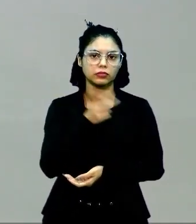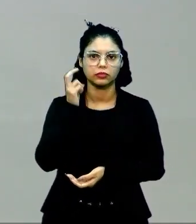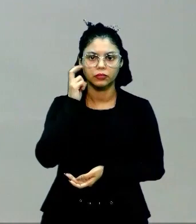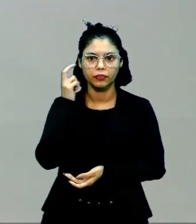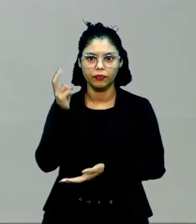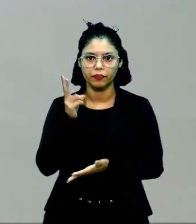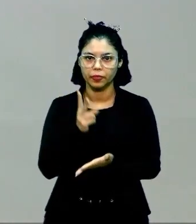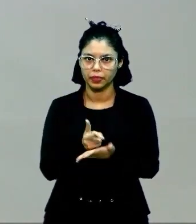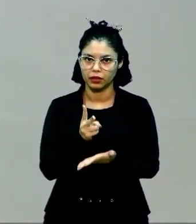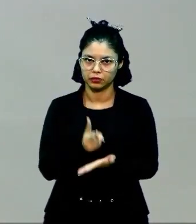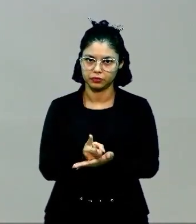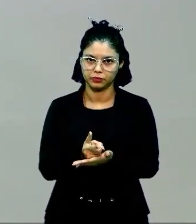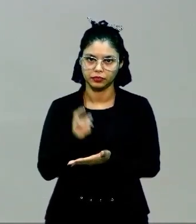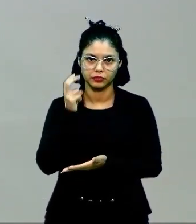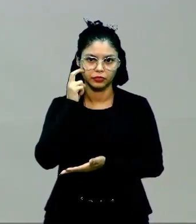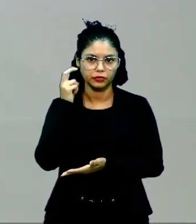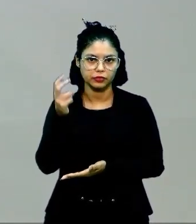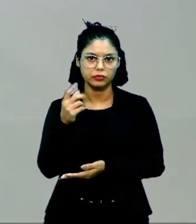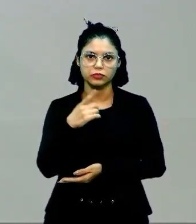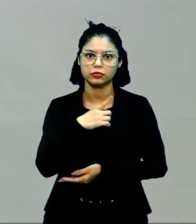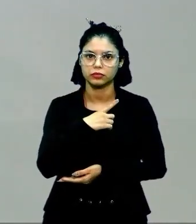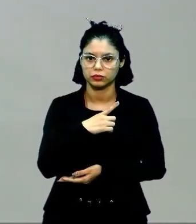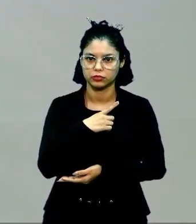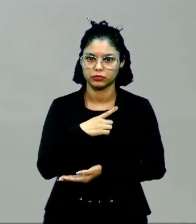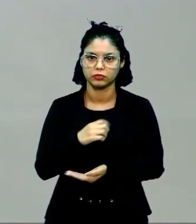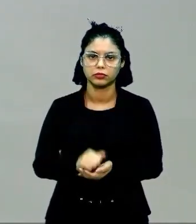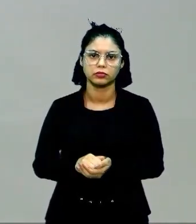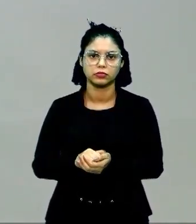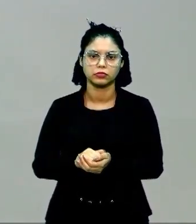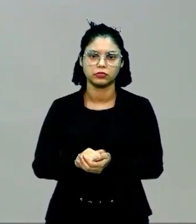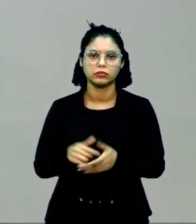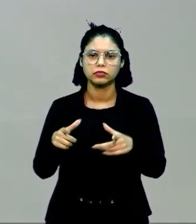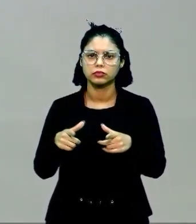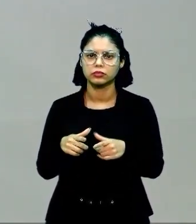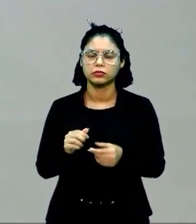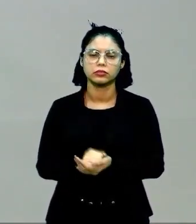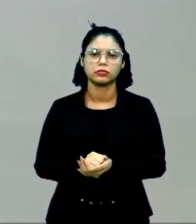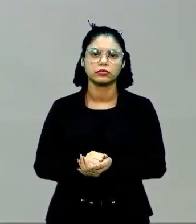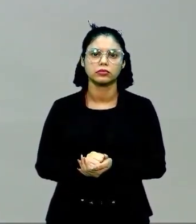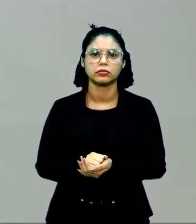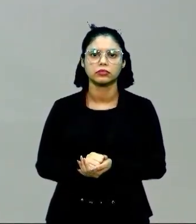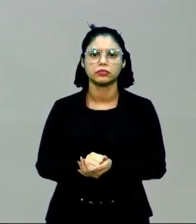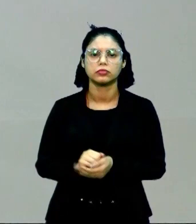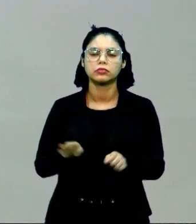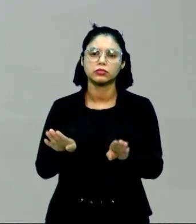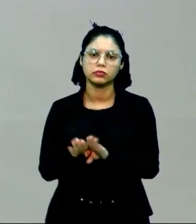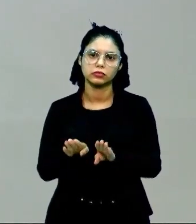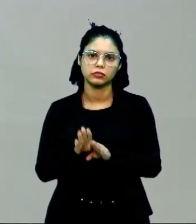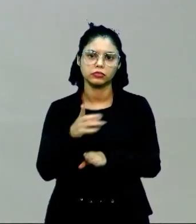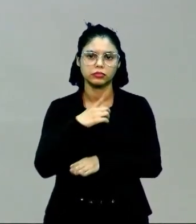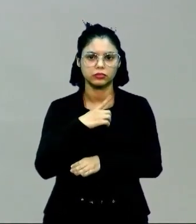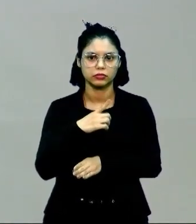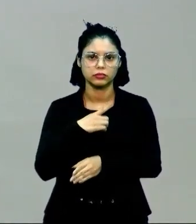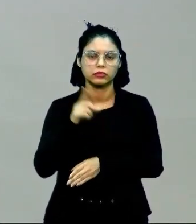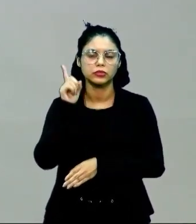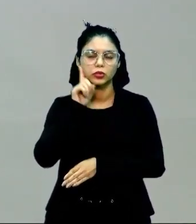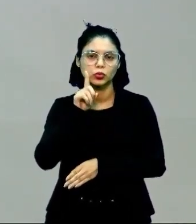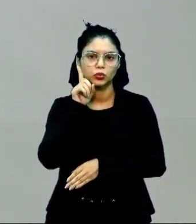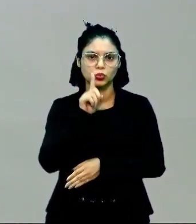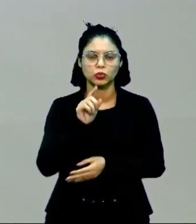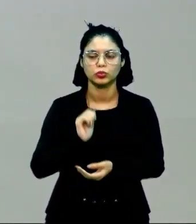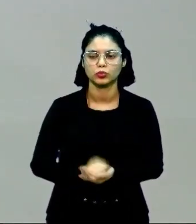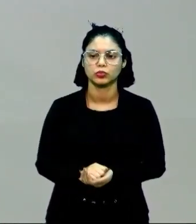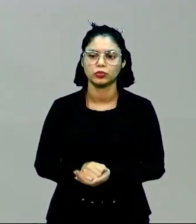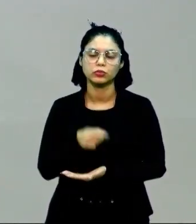é a mesma cultura que existe na China, é a mesma cultura que existe nos Estados